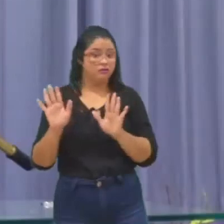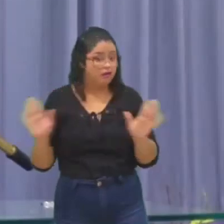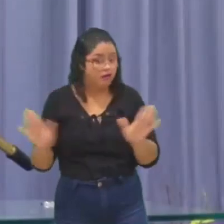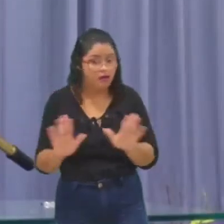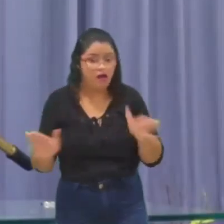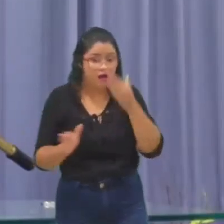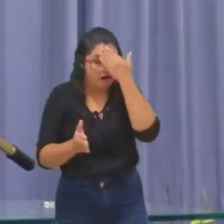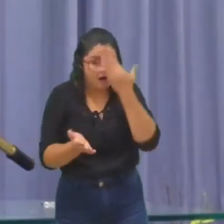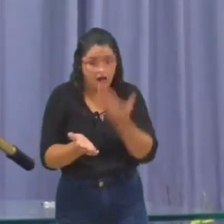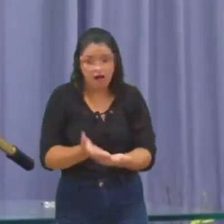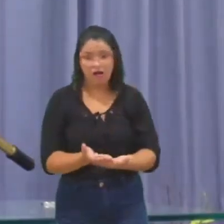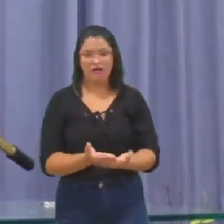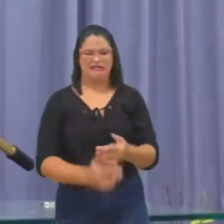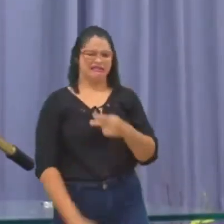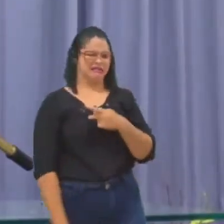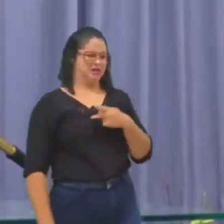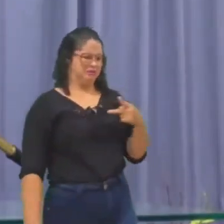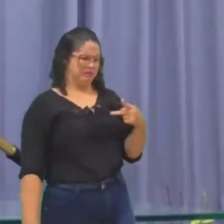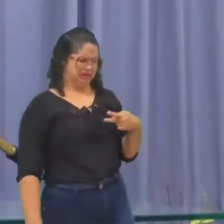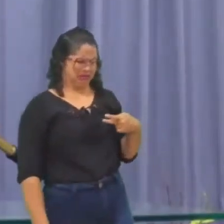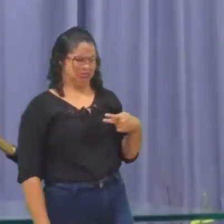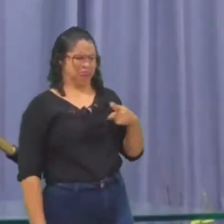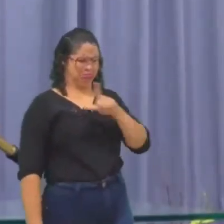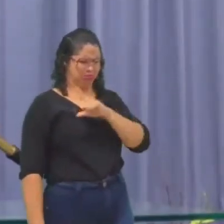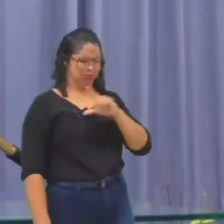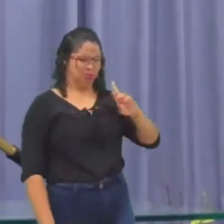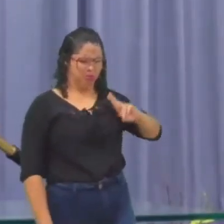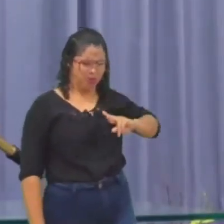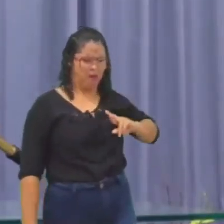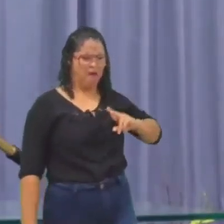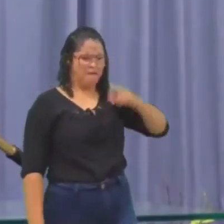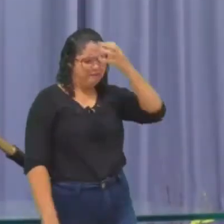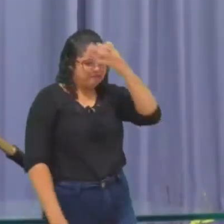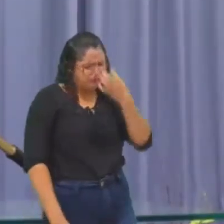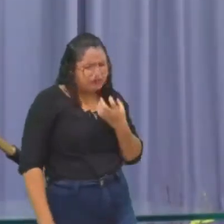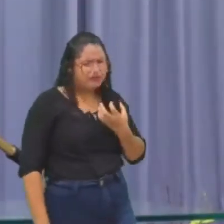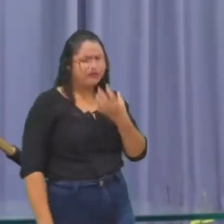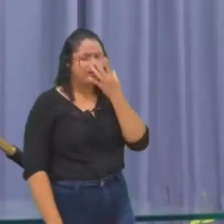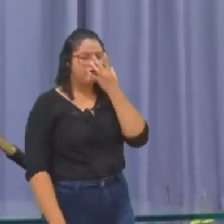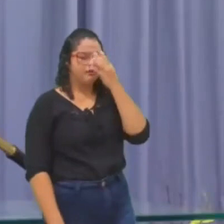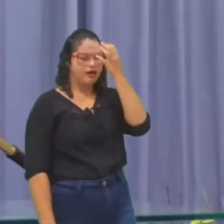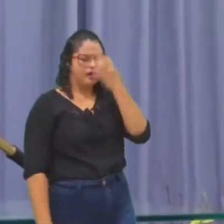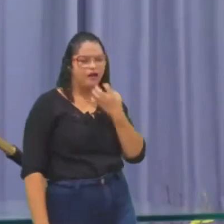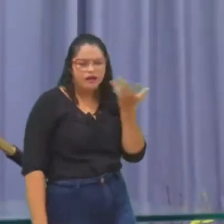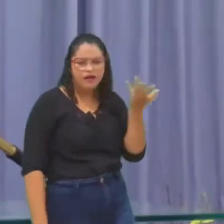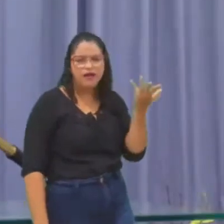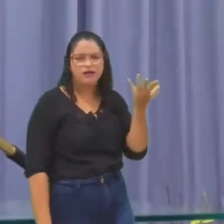Será que o pastor Luiz não está levando a sério que o problema é grave, que a situação é